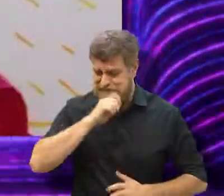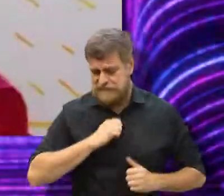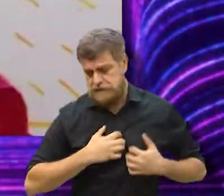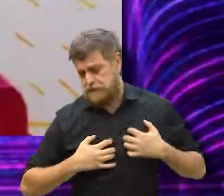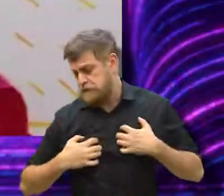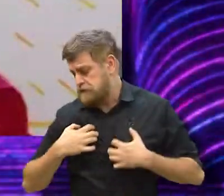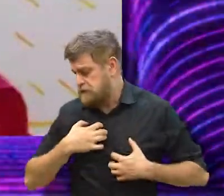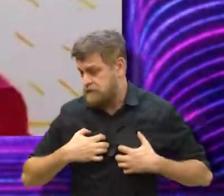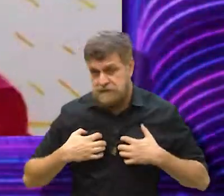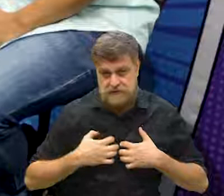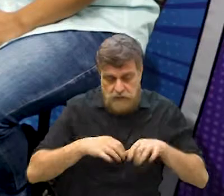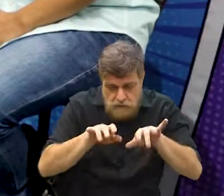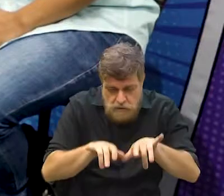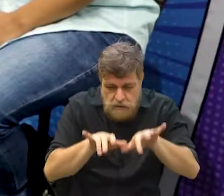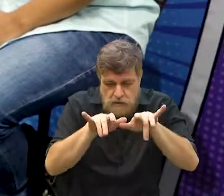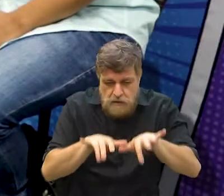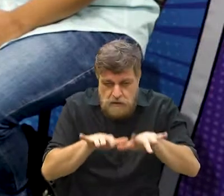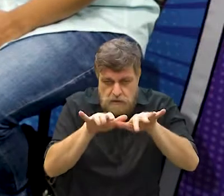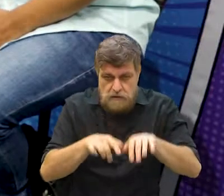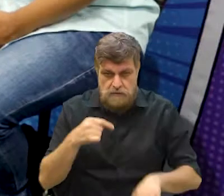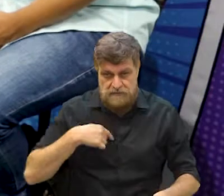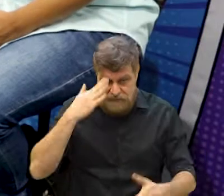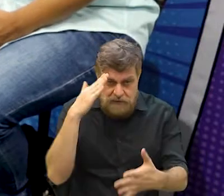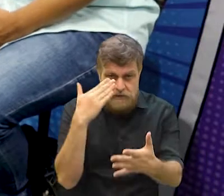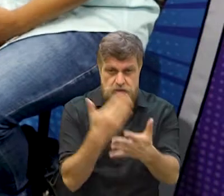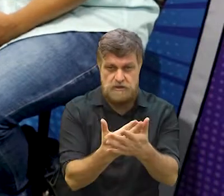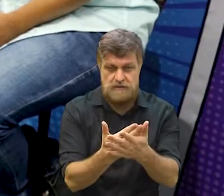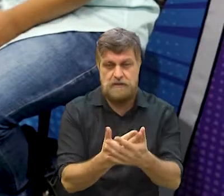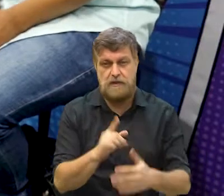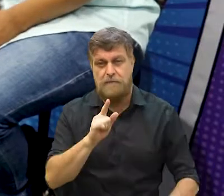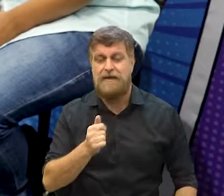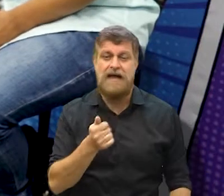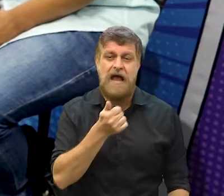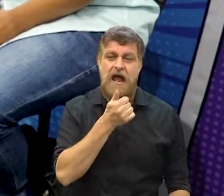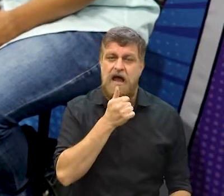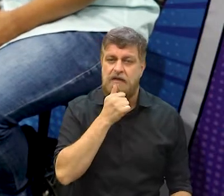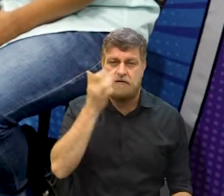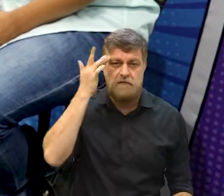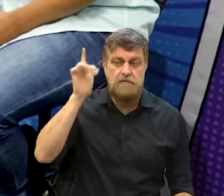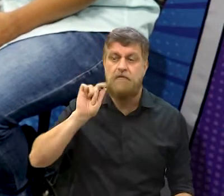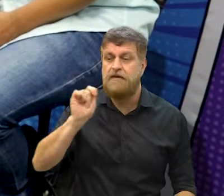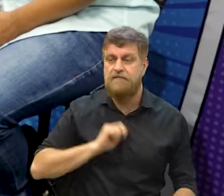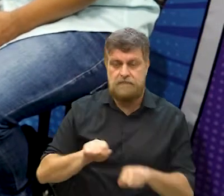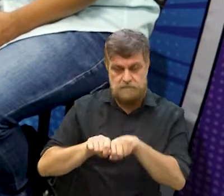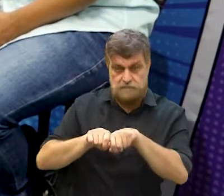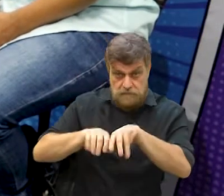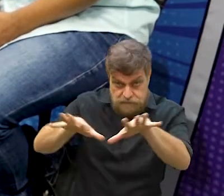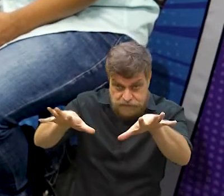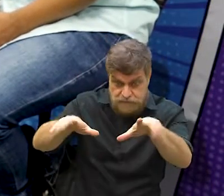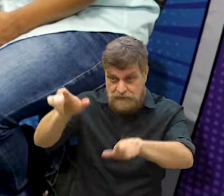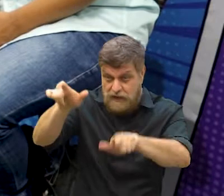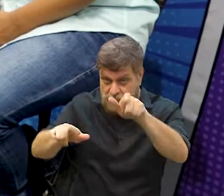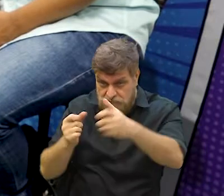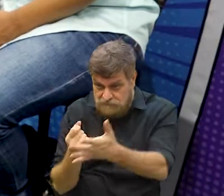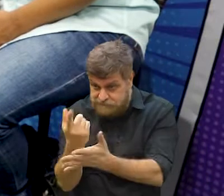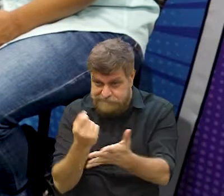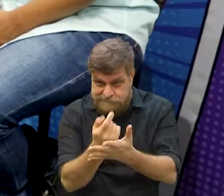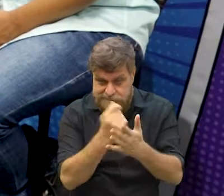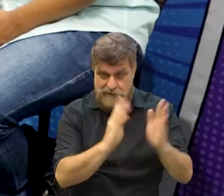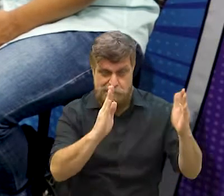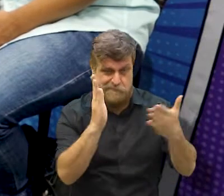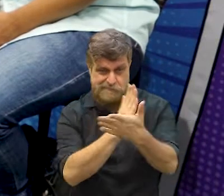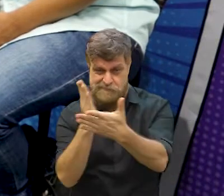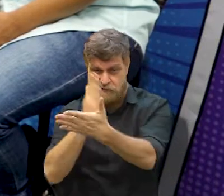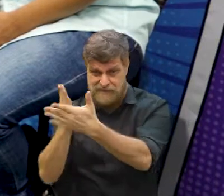é angustiante você escrever uma obra que você confia tanto, mas que você ainda não tem a certeza de que vai ganhar o mundo, que vai estar nas